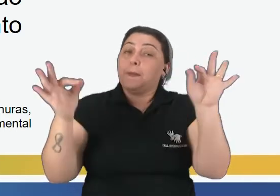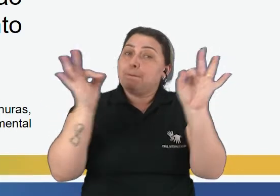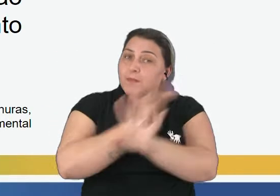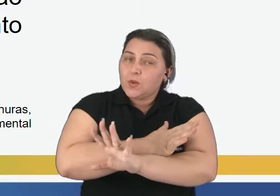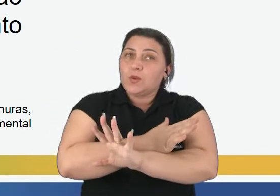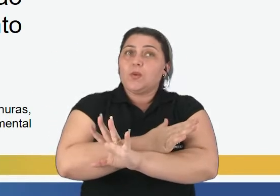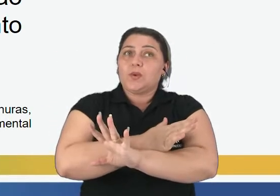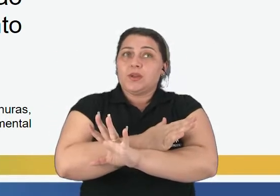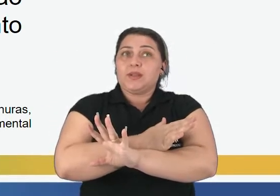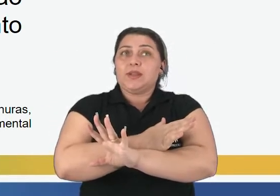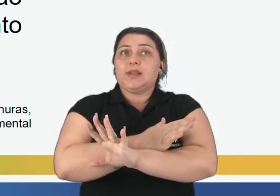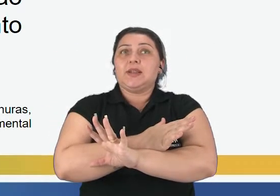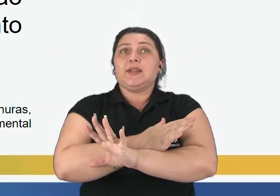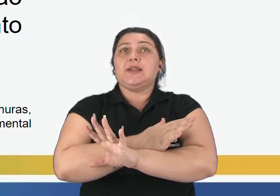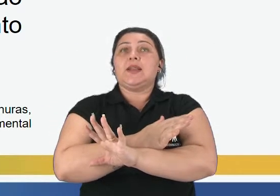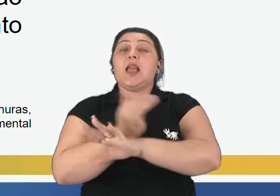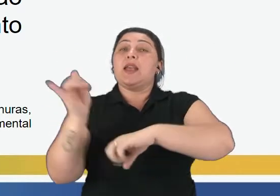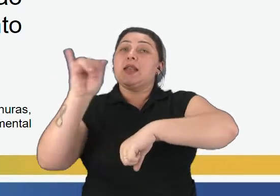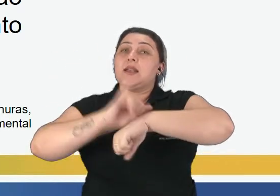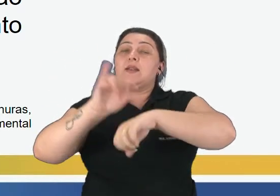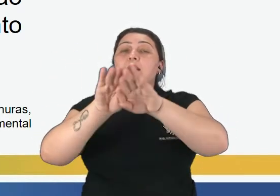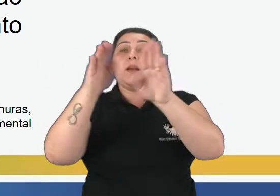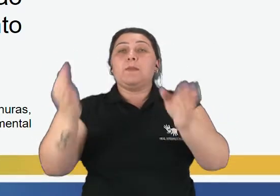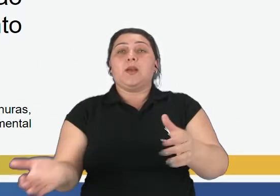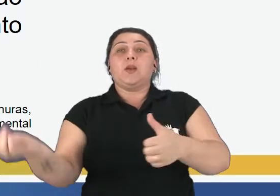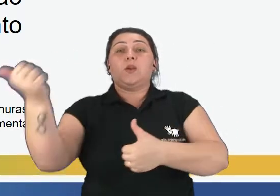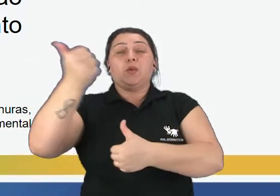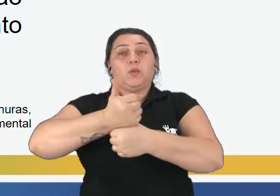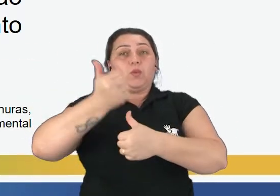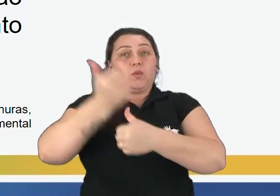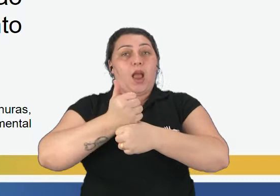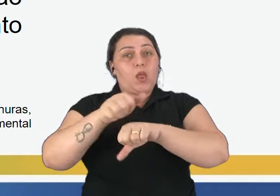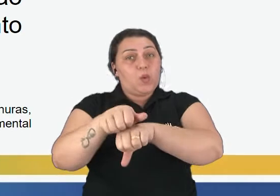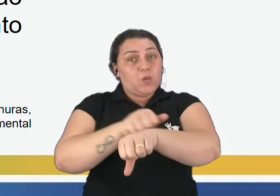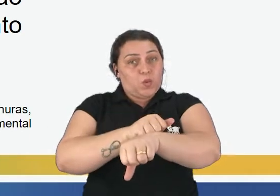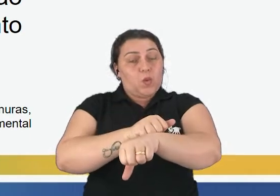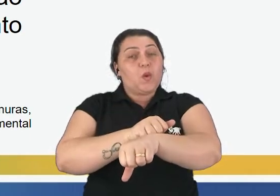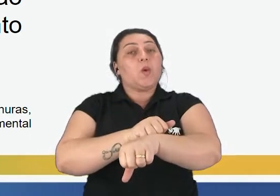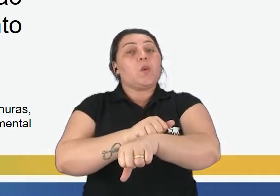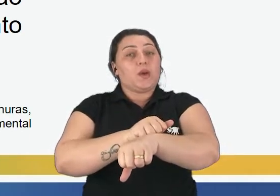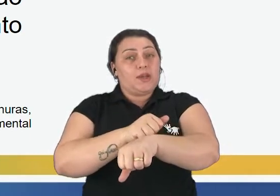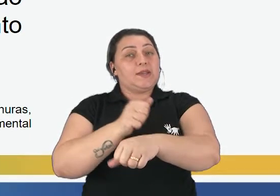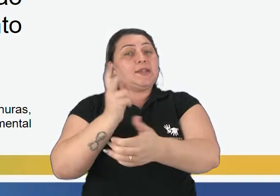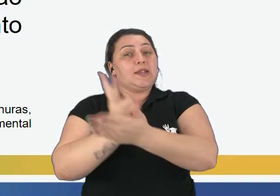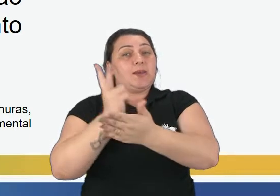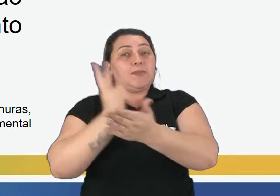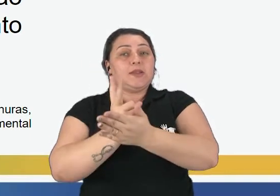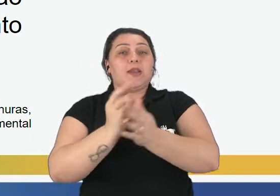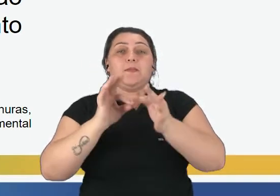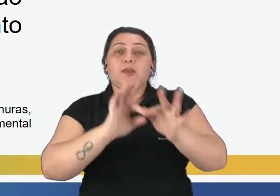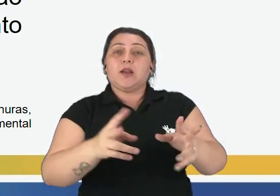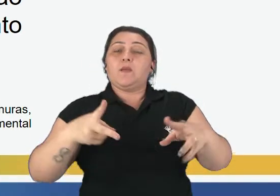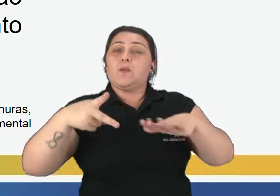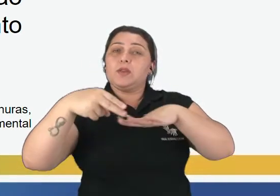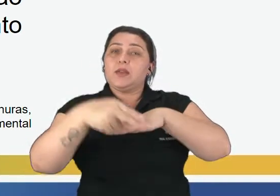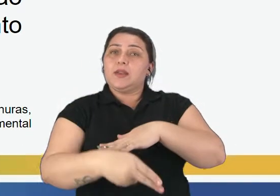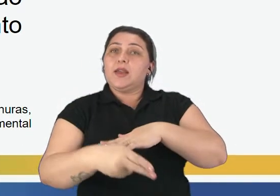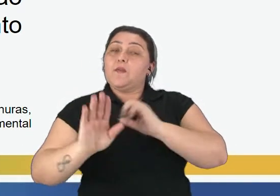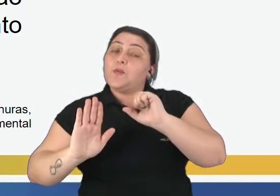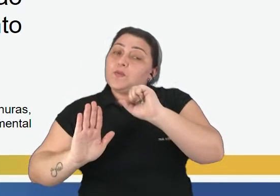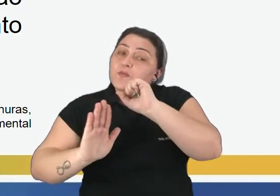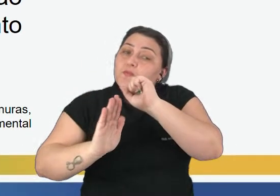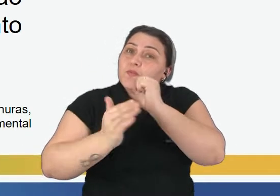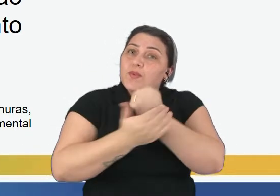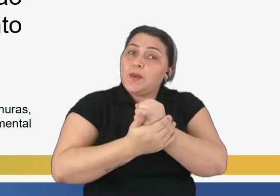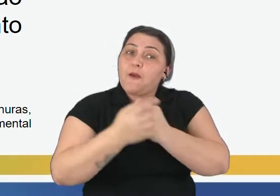prontas, eles as puseram sobre a mesa em lugar das peças de trabalho que costumavam deixar cortadas, e foram se esconder